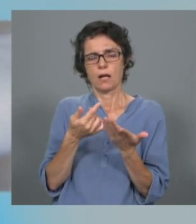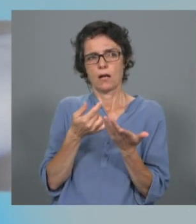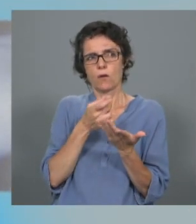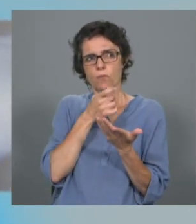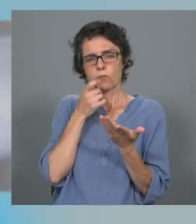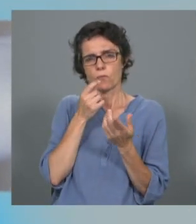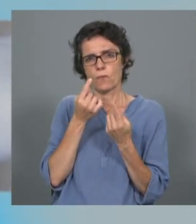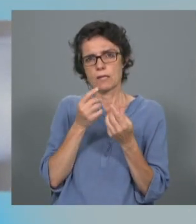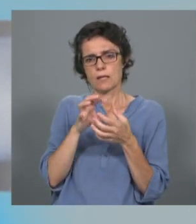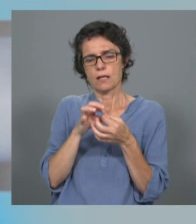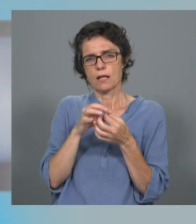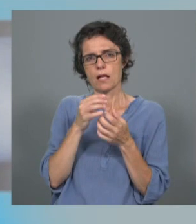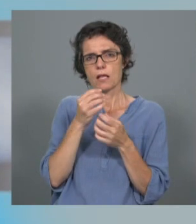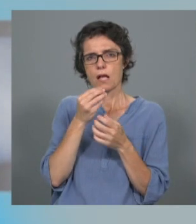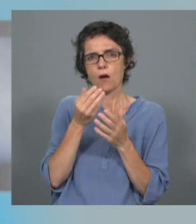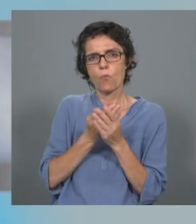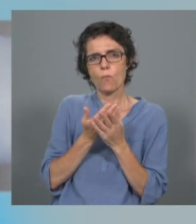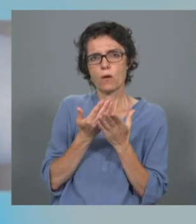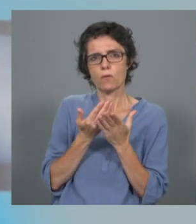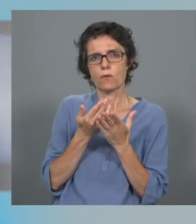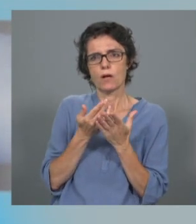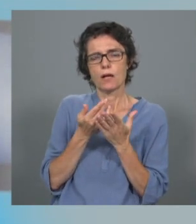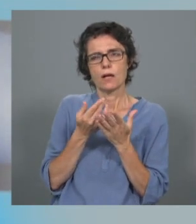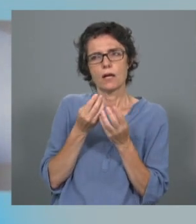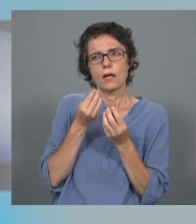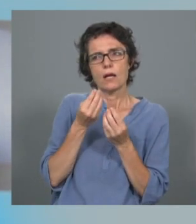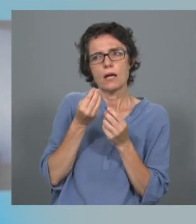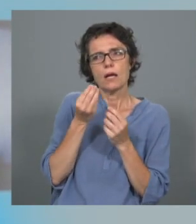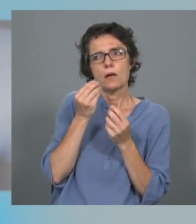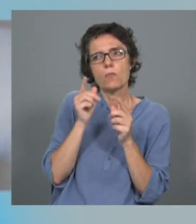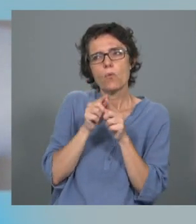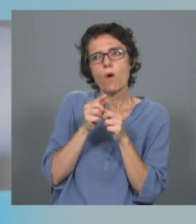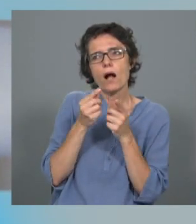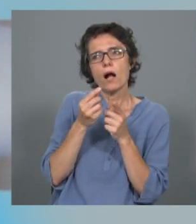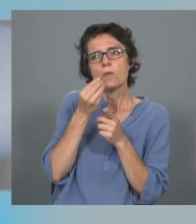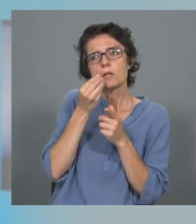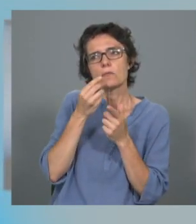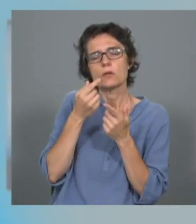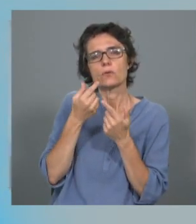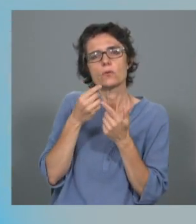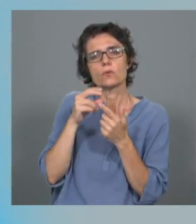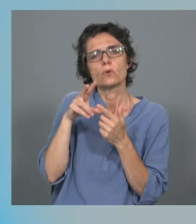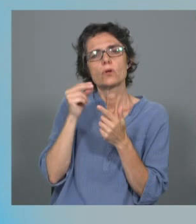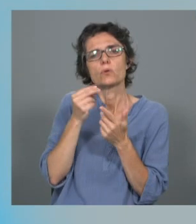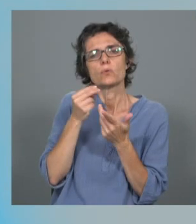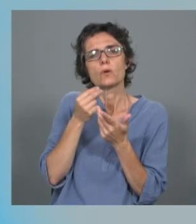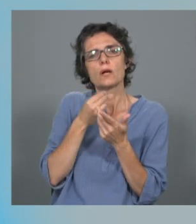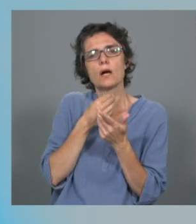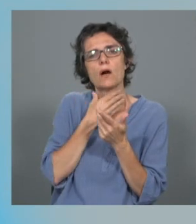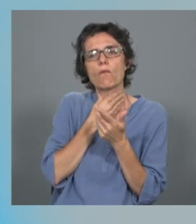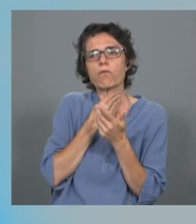nunca mais dará fome, sem percebermos bem o que é isso, né? Já o disse, que está relacionado com a Eucaristia, mas a que é que se